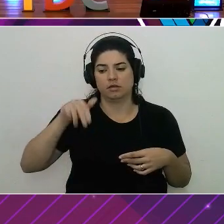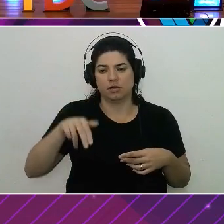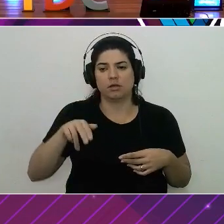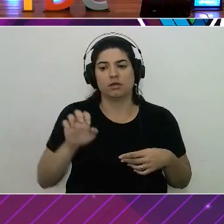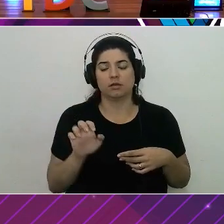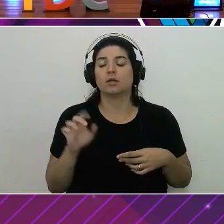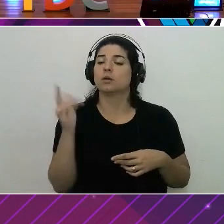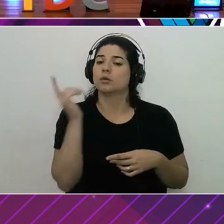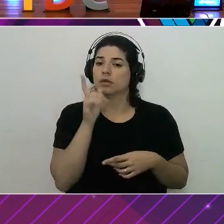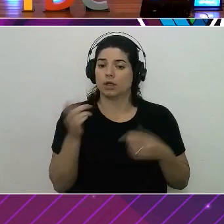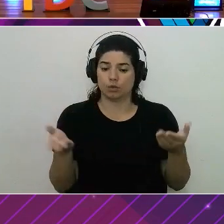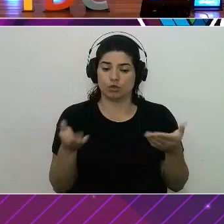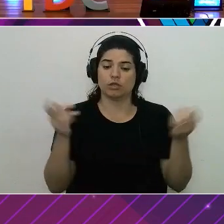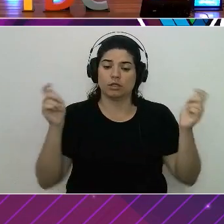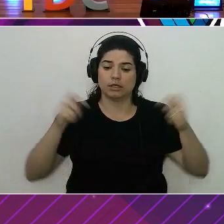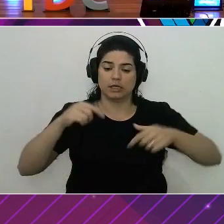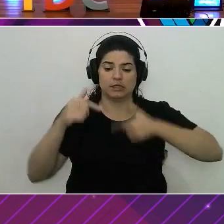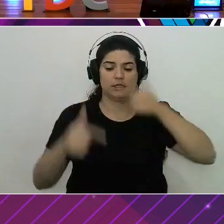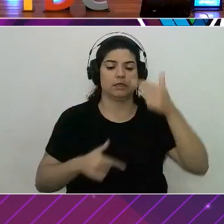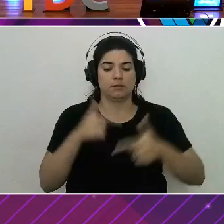trabalhar com